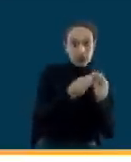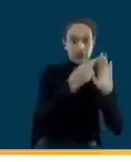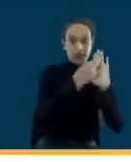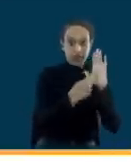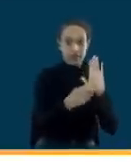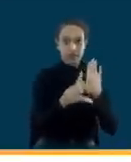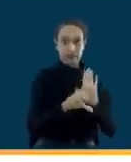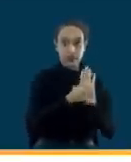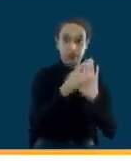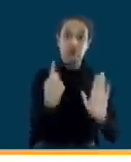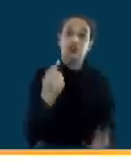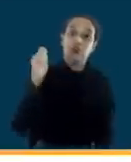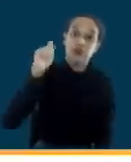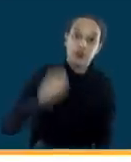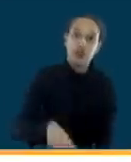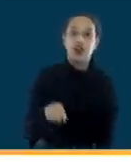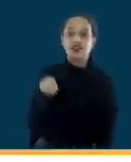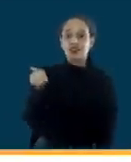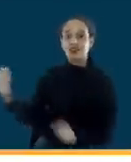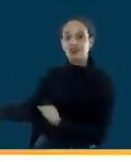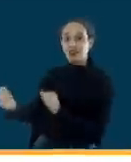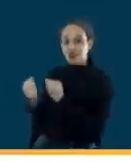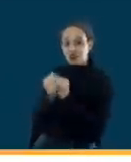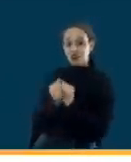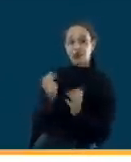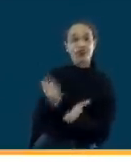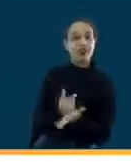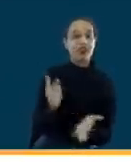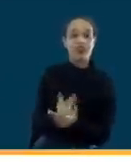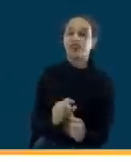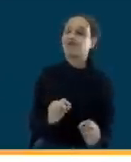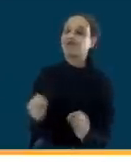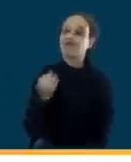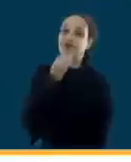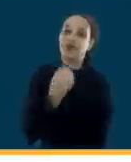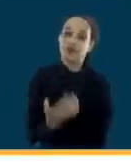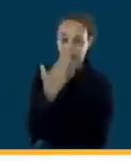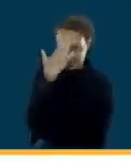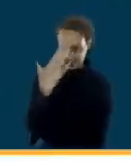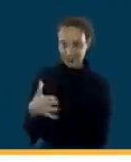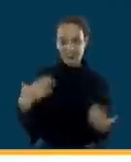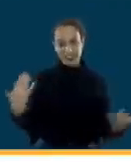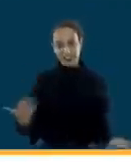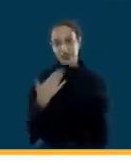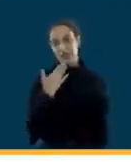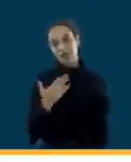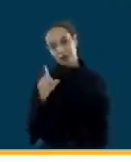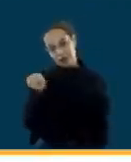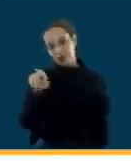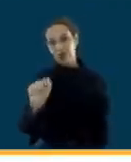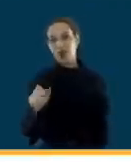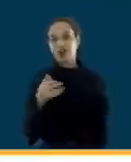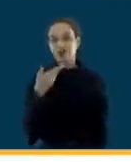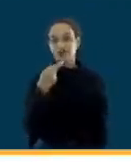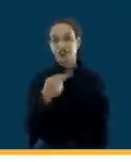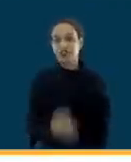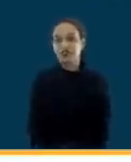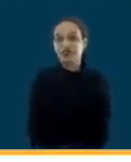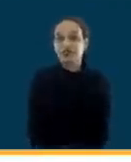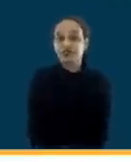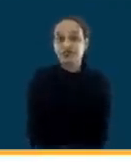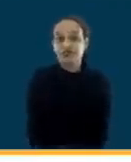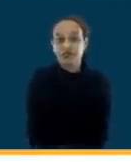gente possa estar contando com você aqui. Isso é muito bom, então agradeço e peço as suas palavras aqui de despedida. Ah,